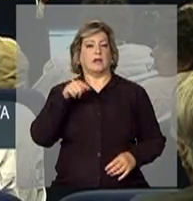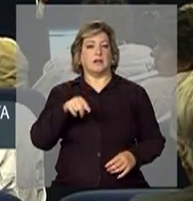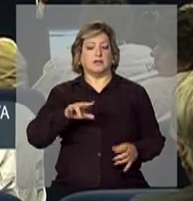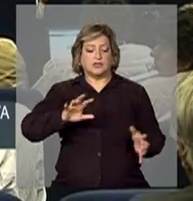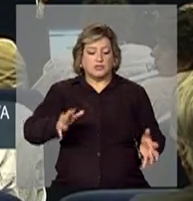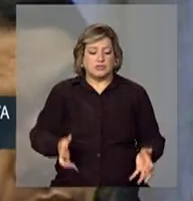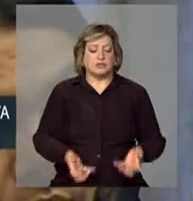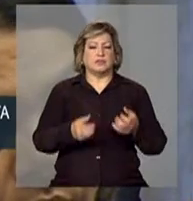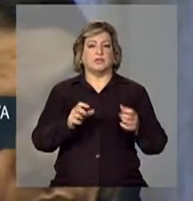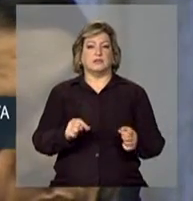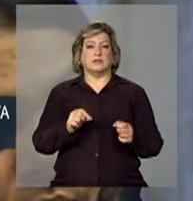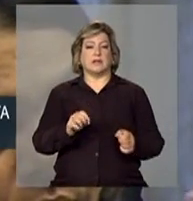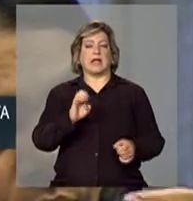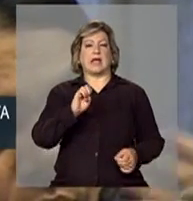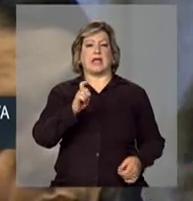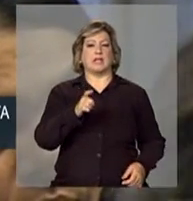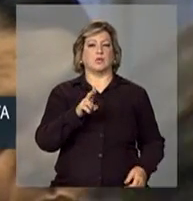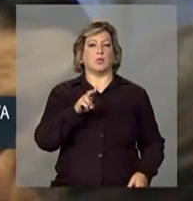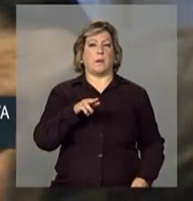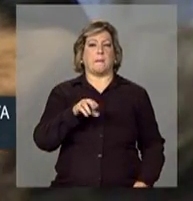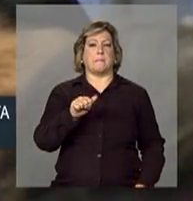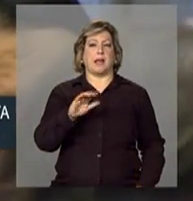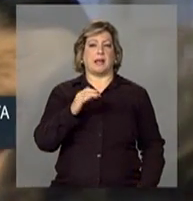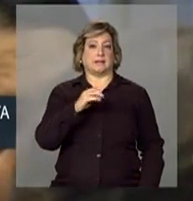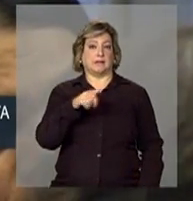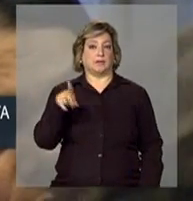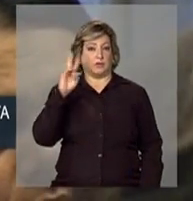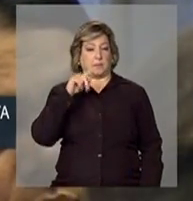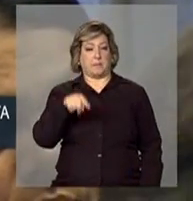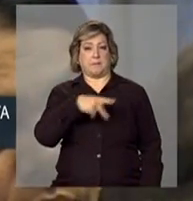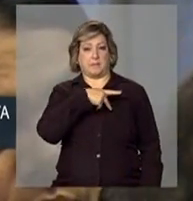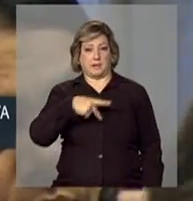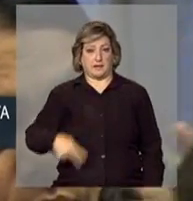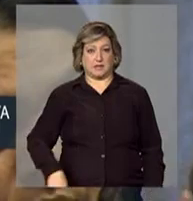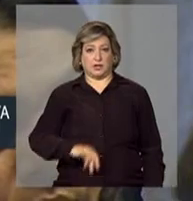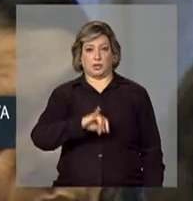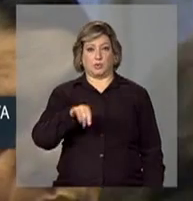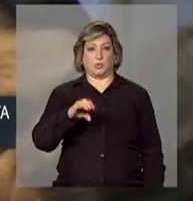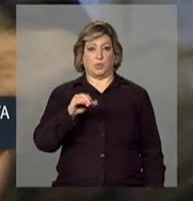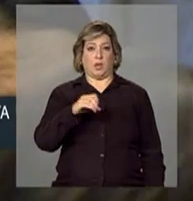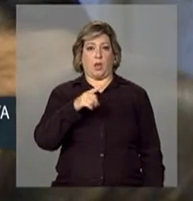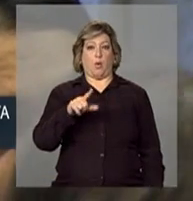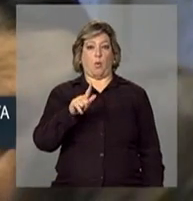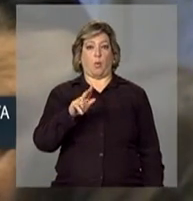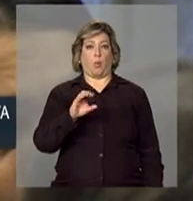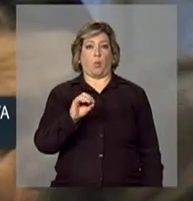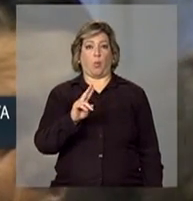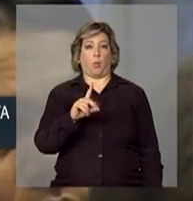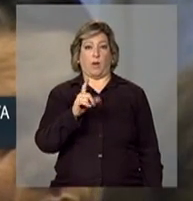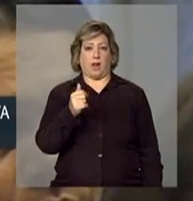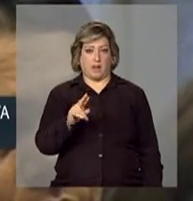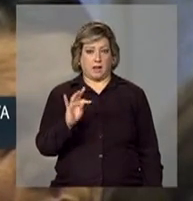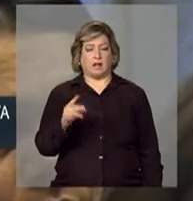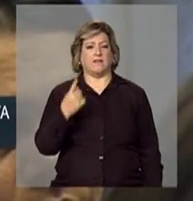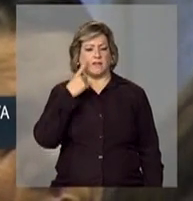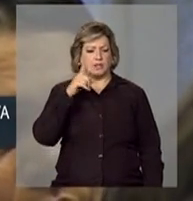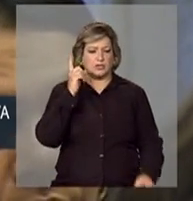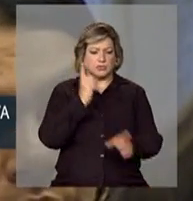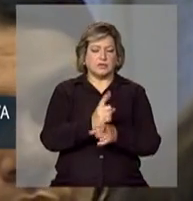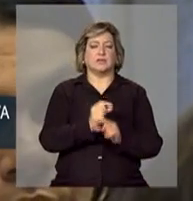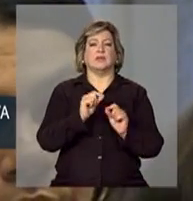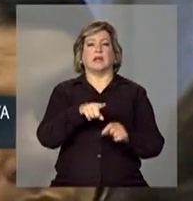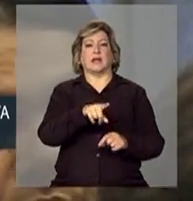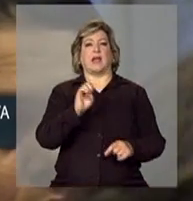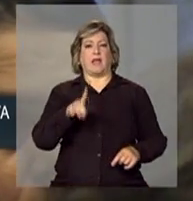João Goulart, caso o resultado do laudo seja conclusivo, fique comprovado que ele foi envenenado, que tipo